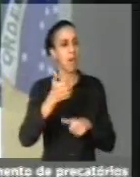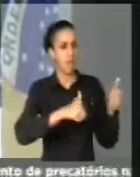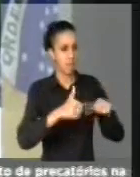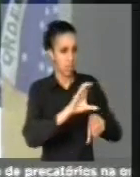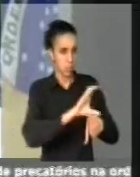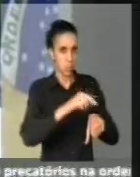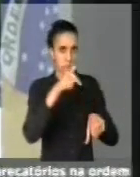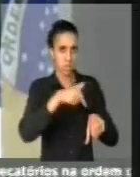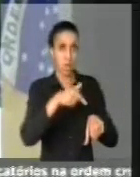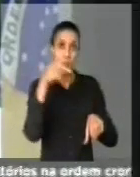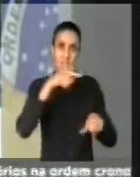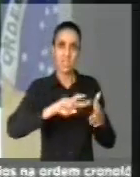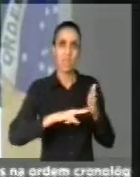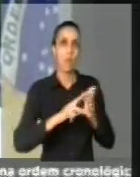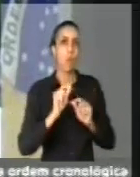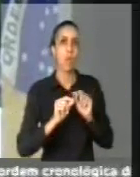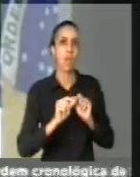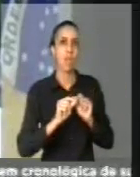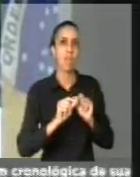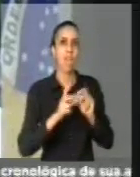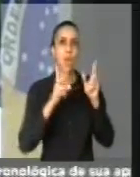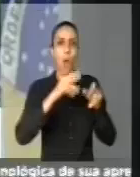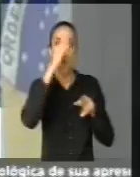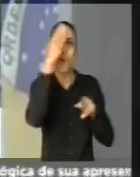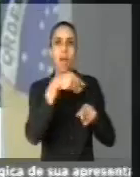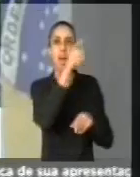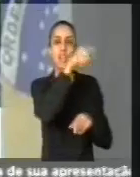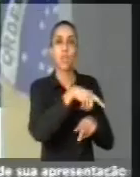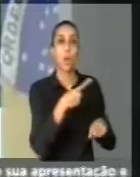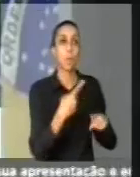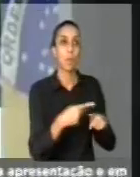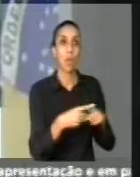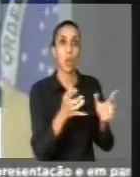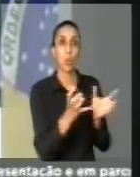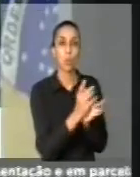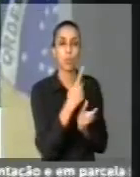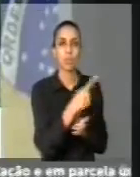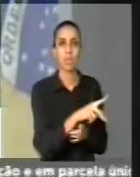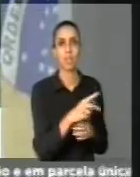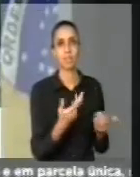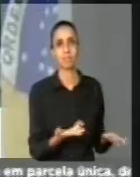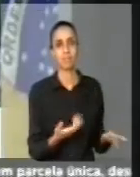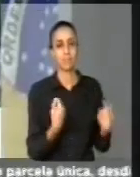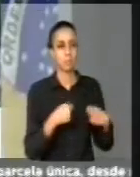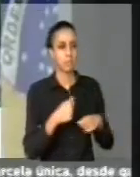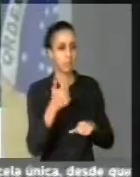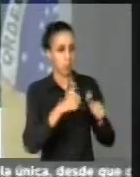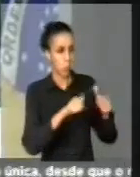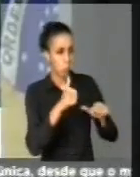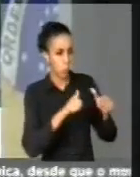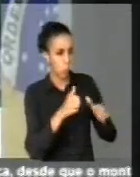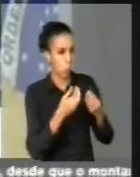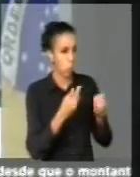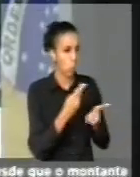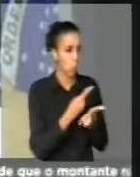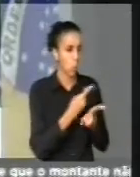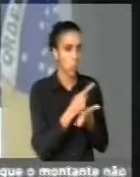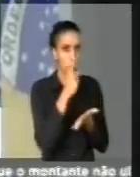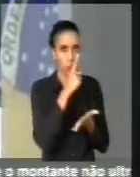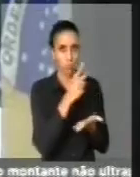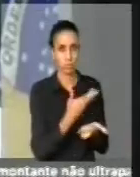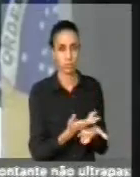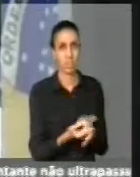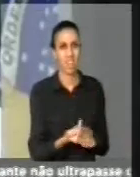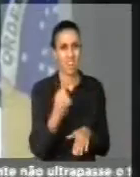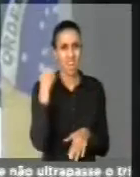momento, conscientemente, nós sabíamos que estavam acontecendo e que não podíamos recuar. Era muito complicado